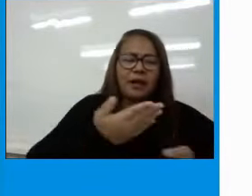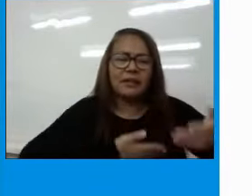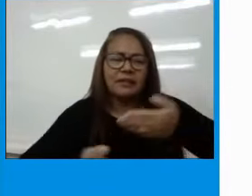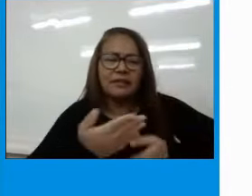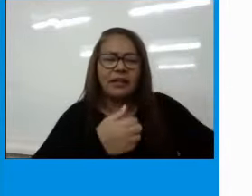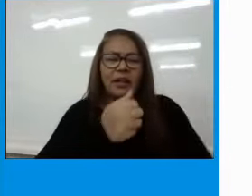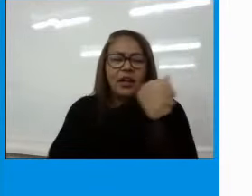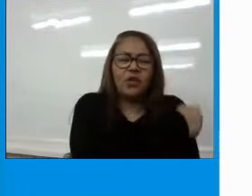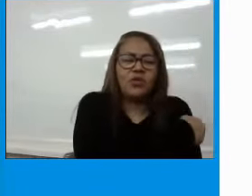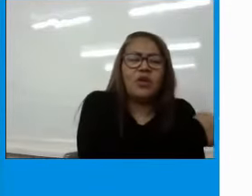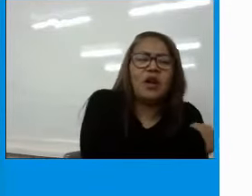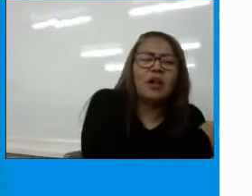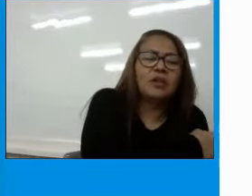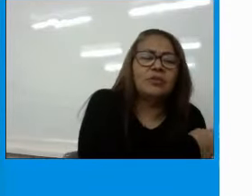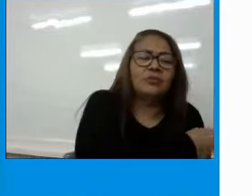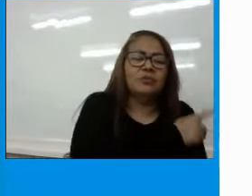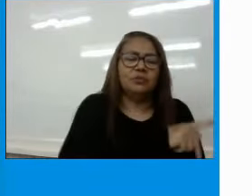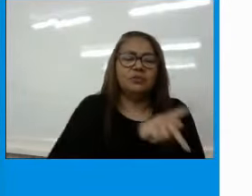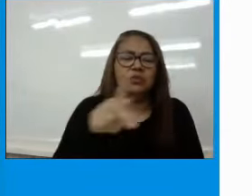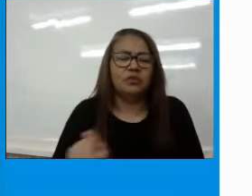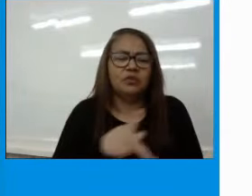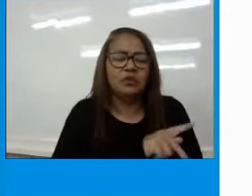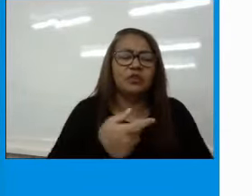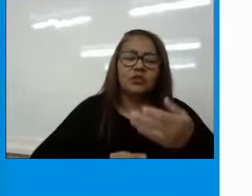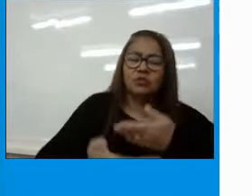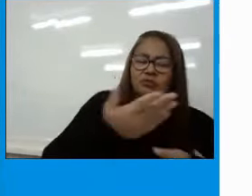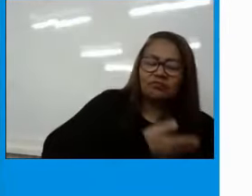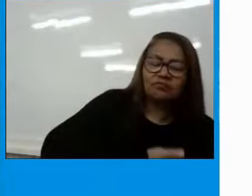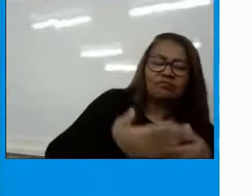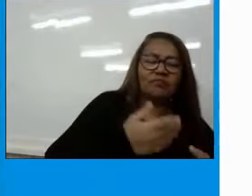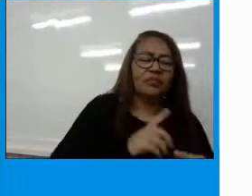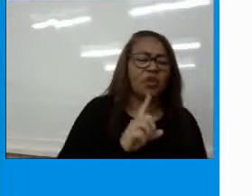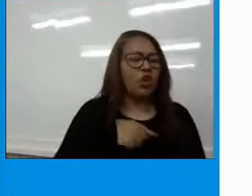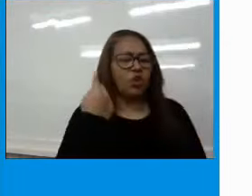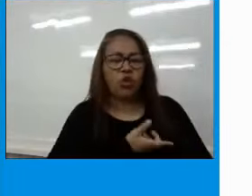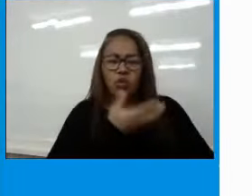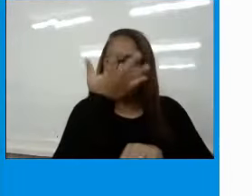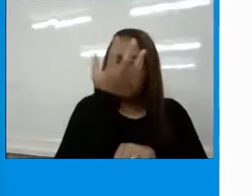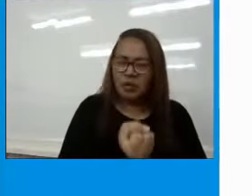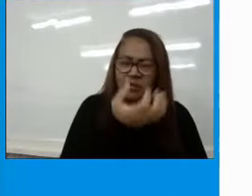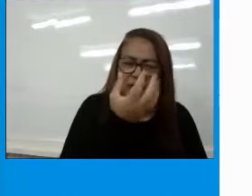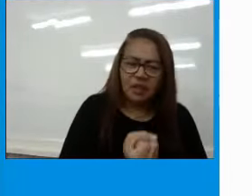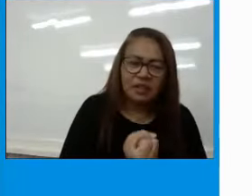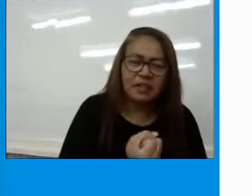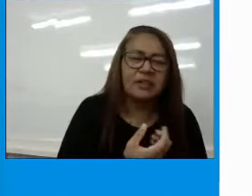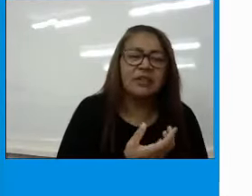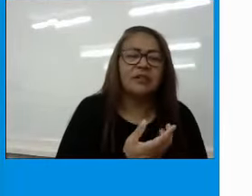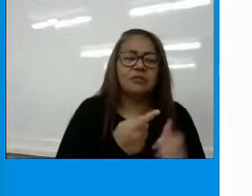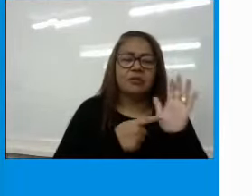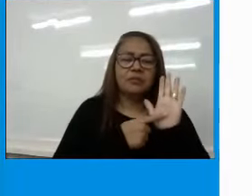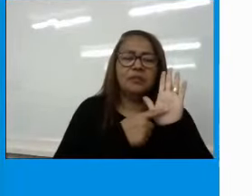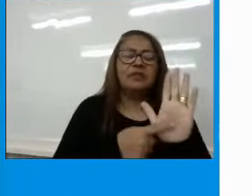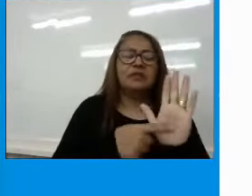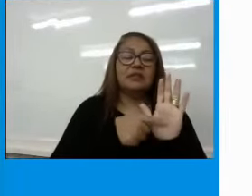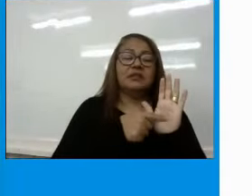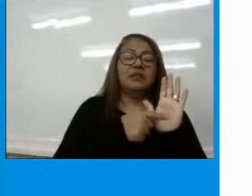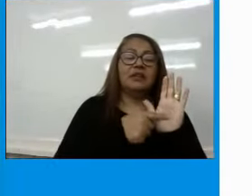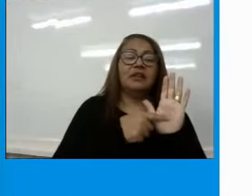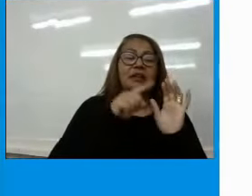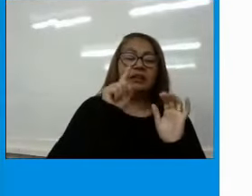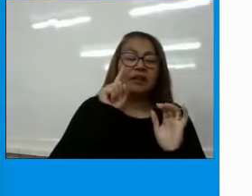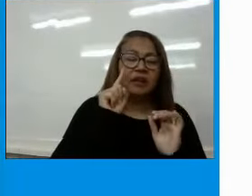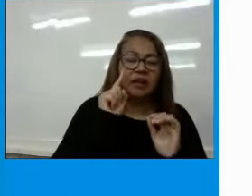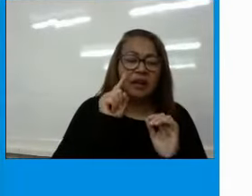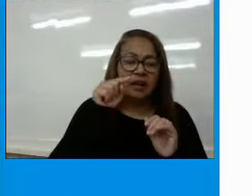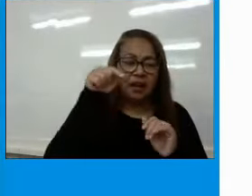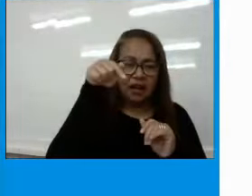para você produzir aí material. De todos esses aplicativos, que eu apresentei para vocês, são 10, que eu falei